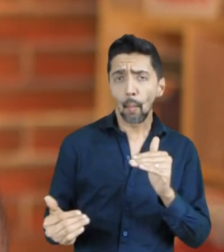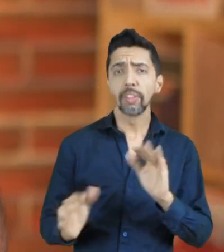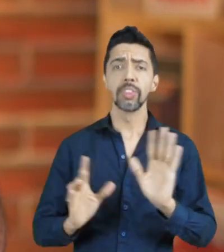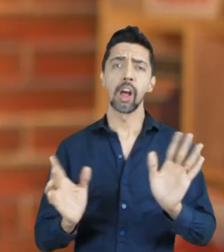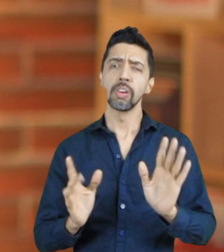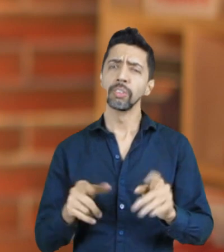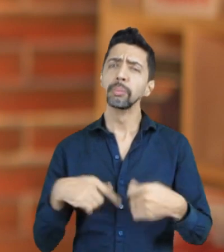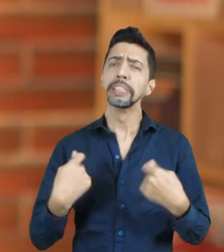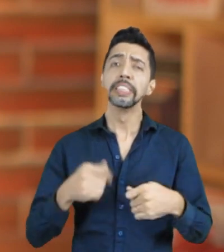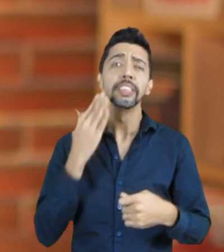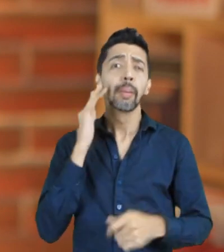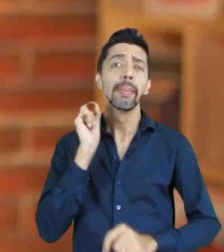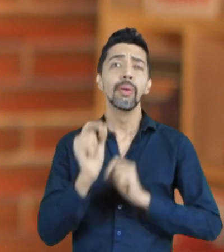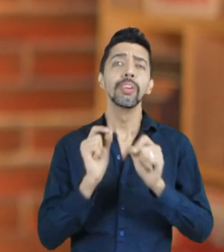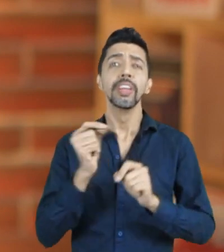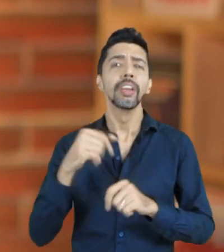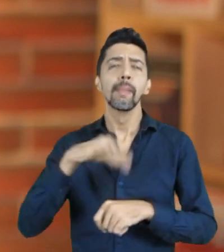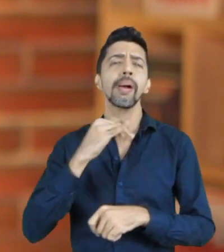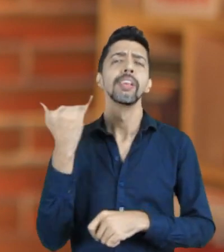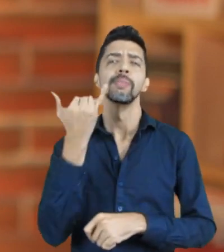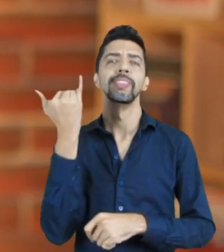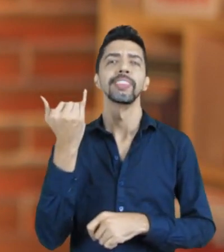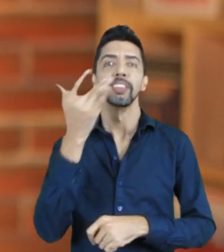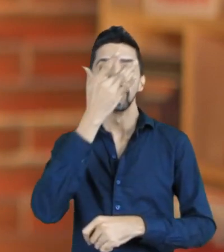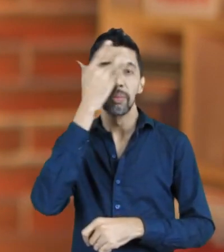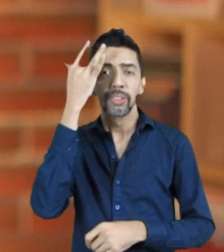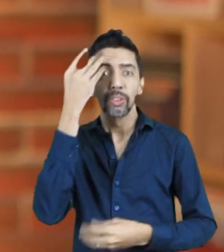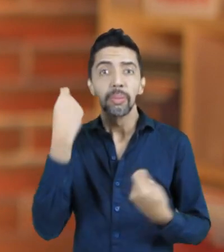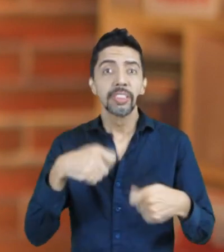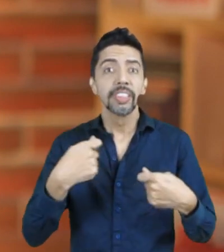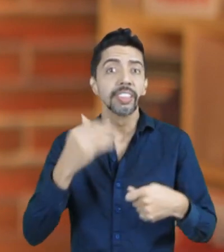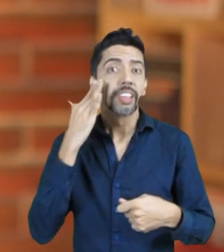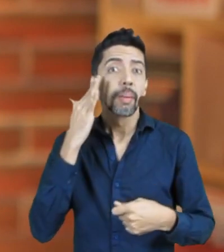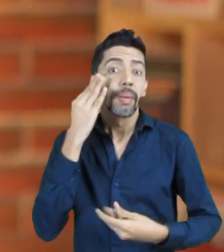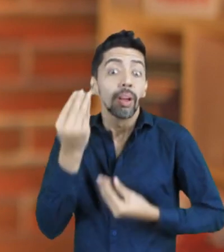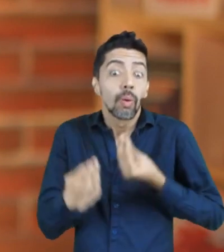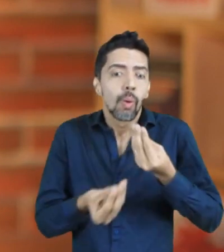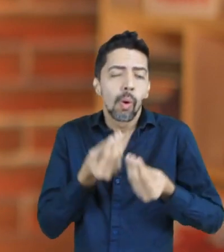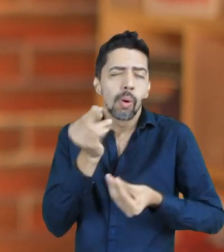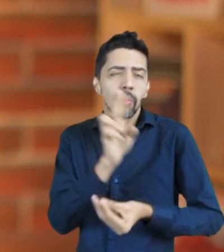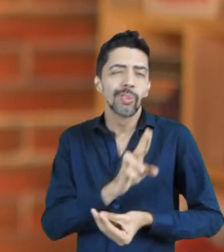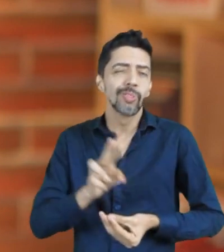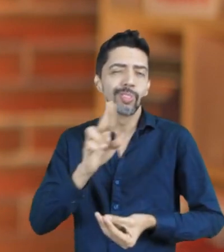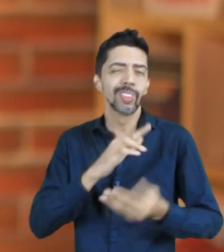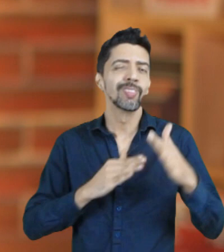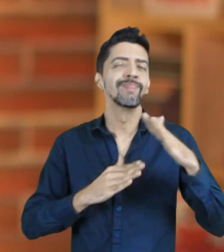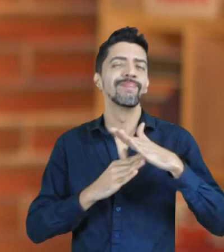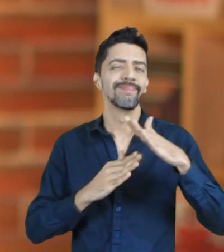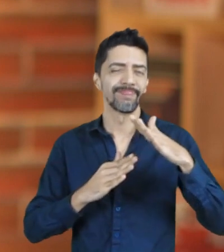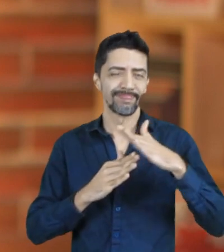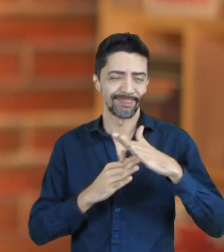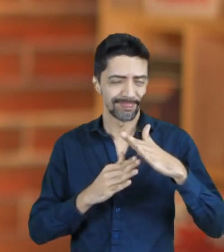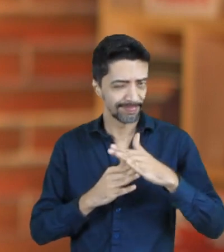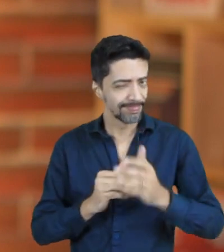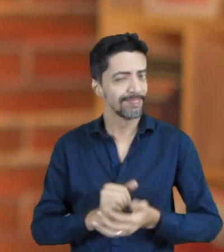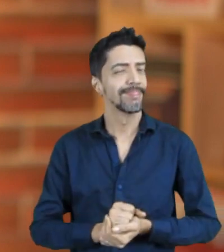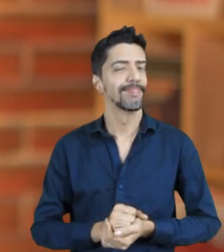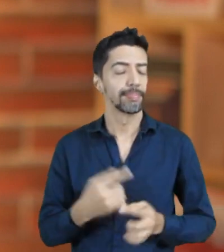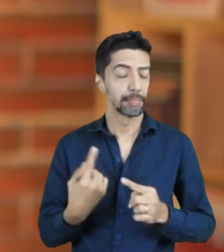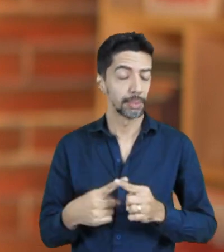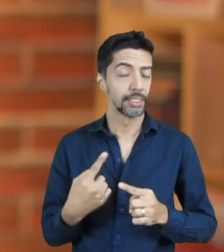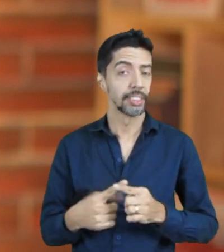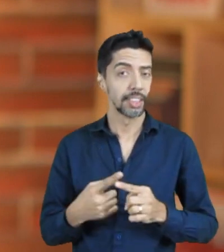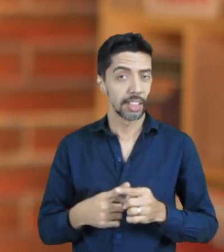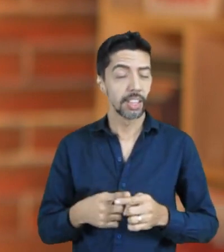essa pessoa lida com esse recurso que é um meio poderosíssimo um meio importante